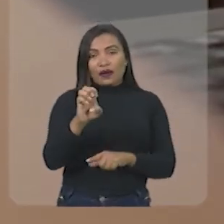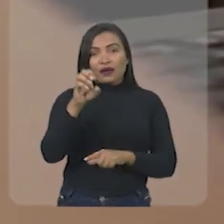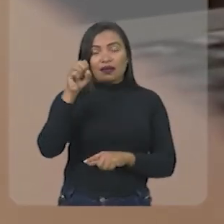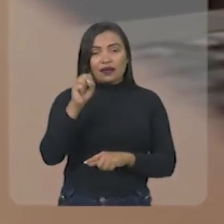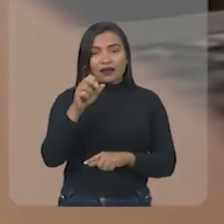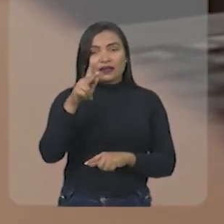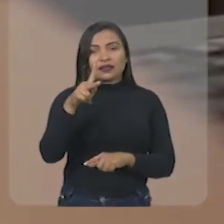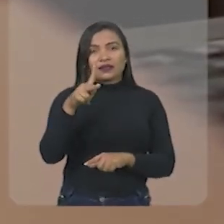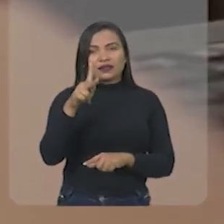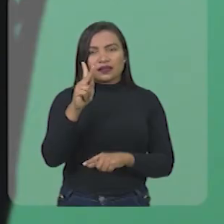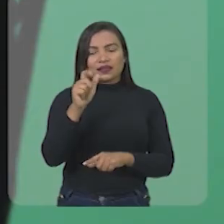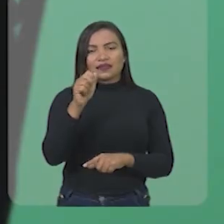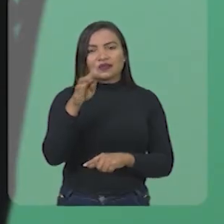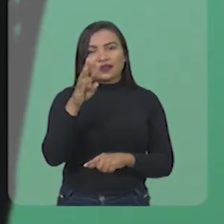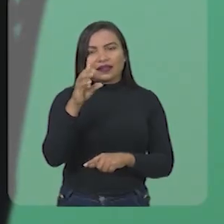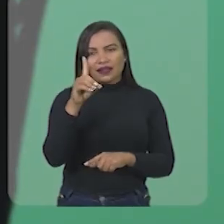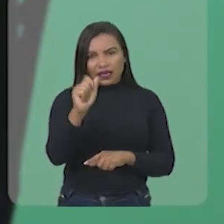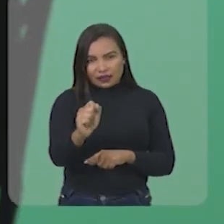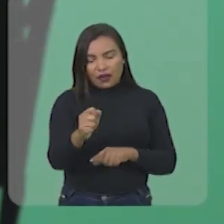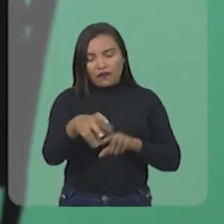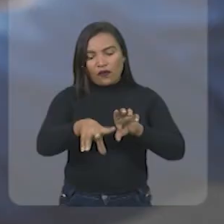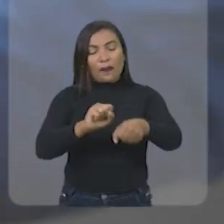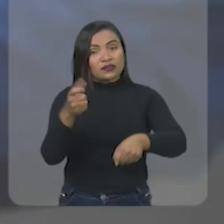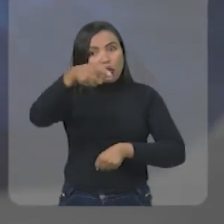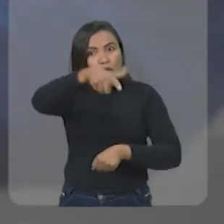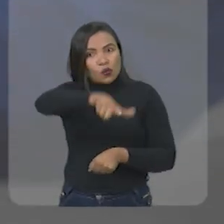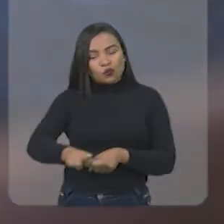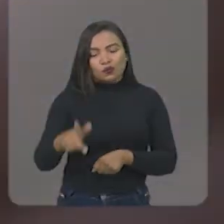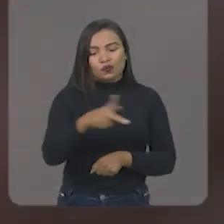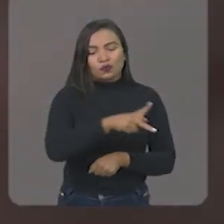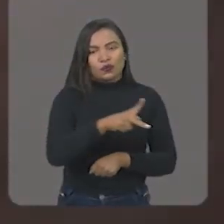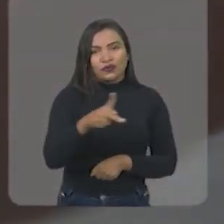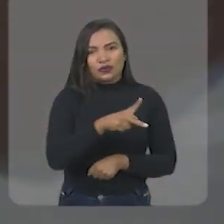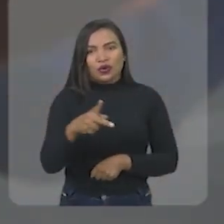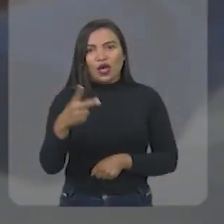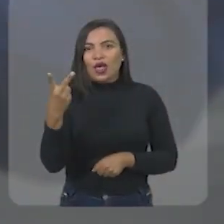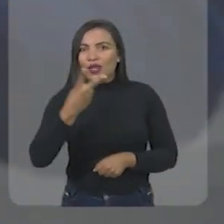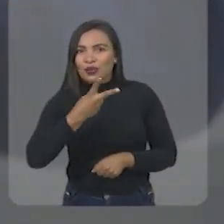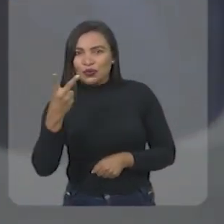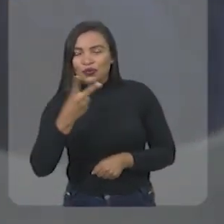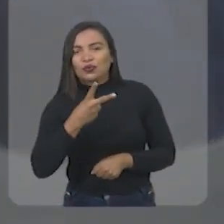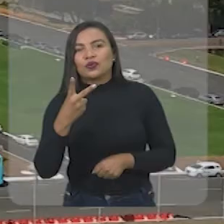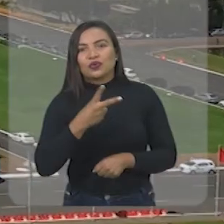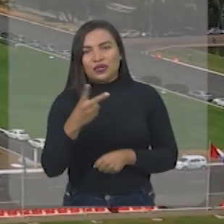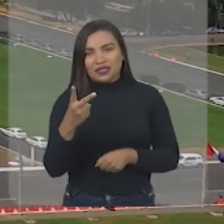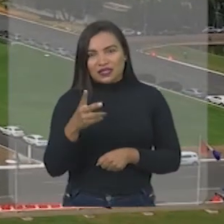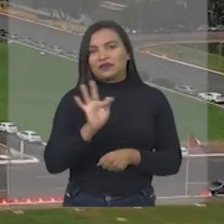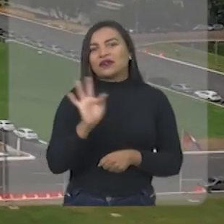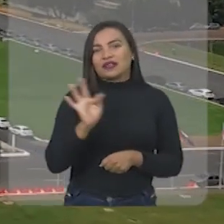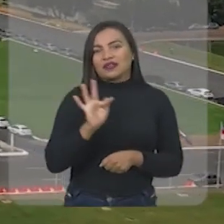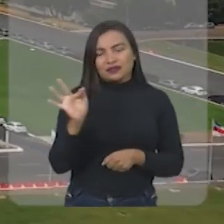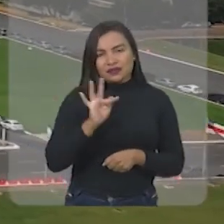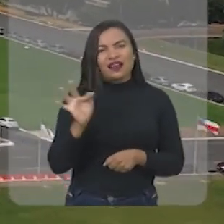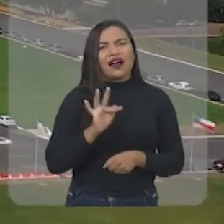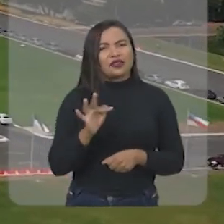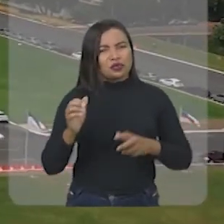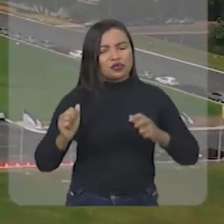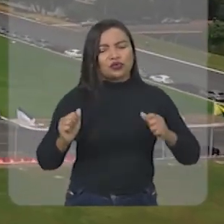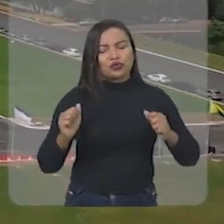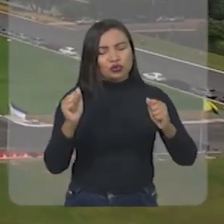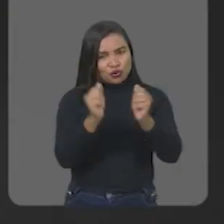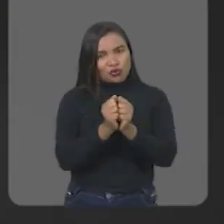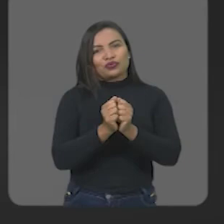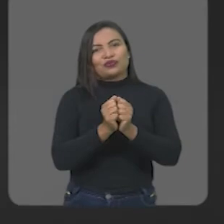da CAPES com a formação continuada de professores. Duas instituições por uma educação melhor e mais qualificada no